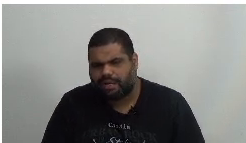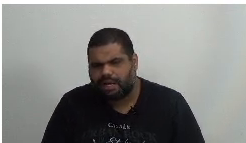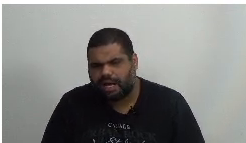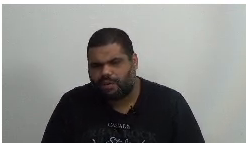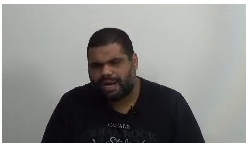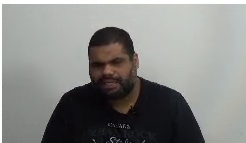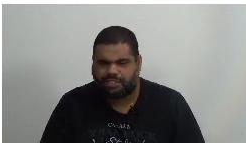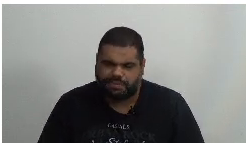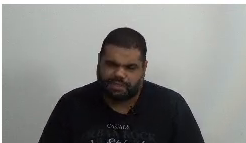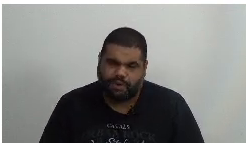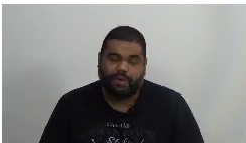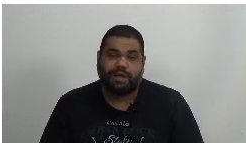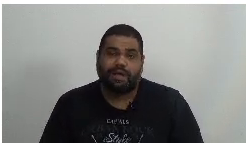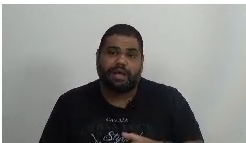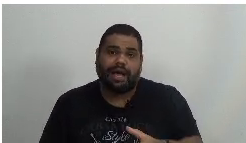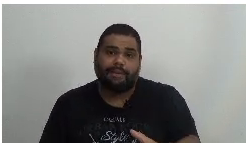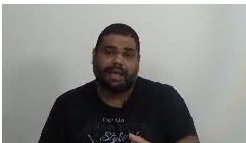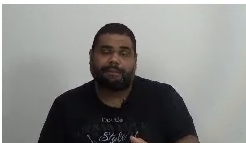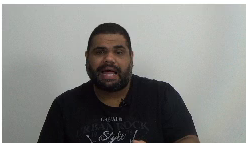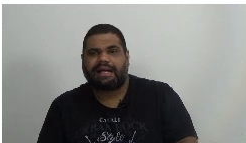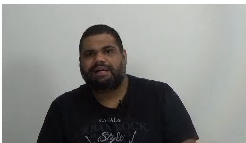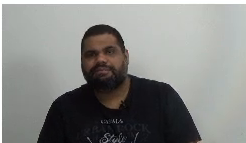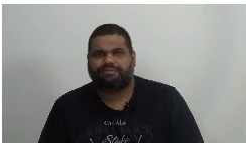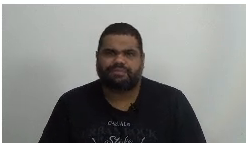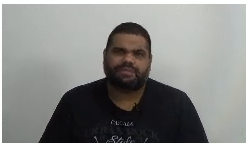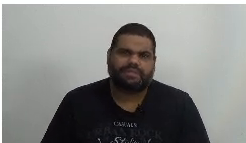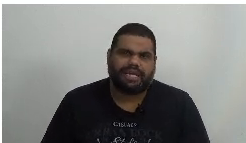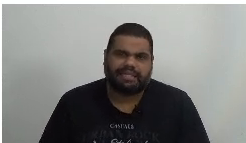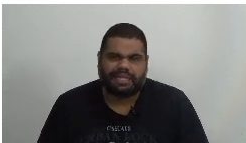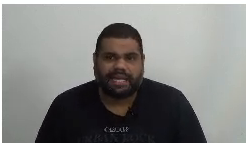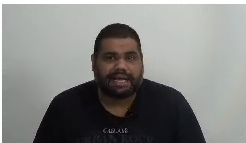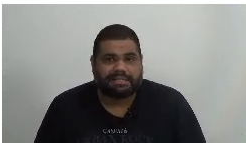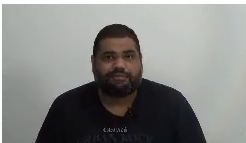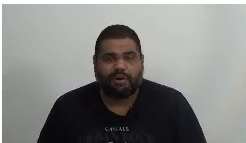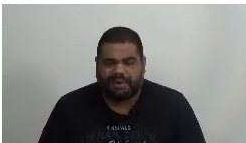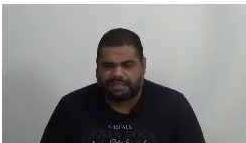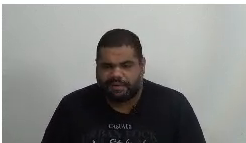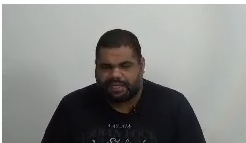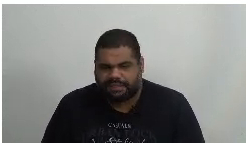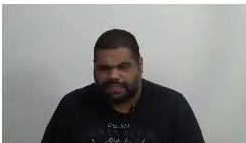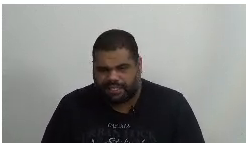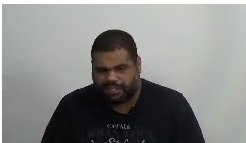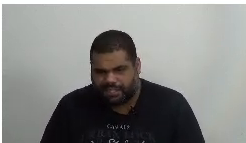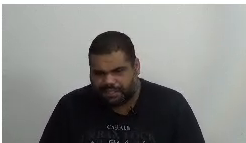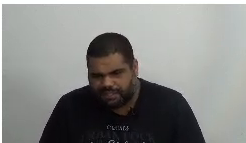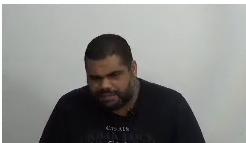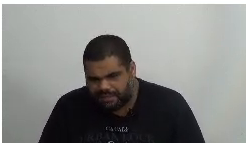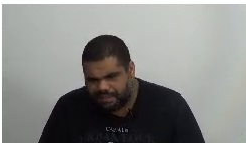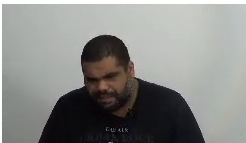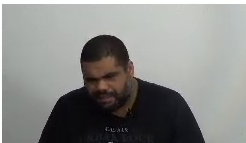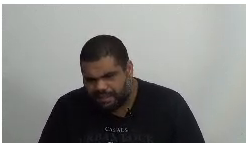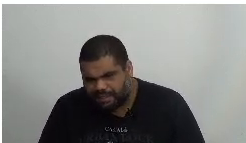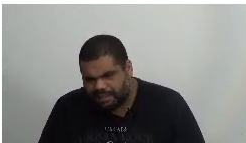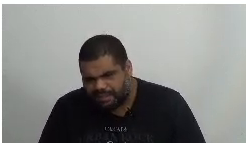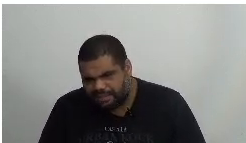quatro algarismos. Então, a minha placa, né, teria essa formação aí. Três letras